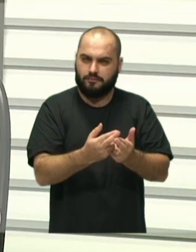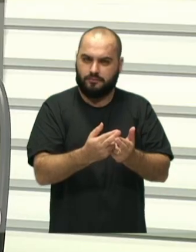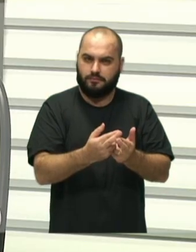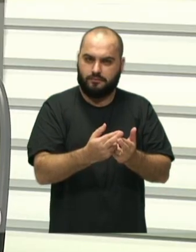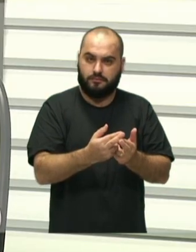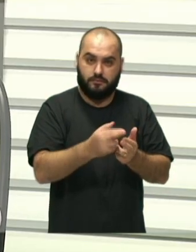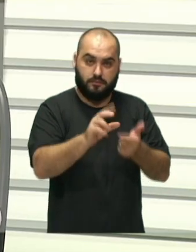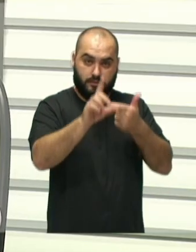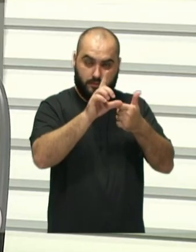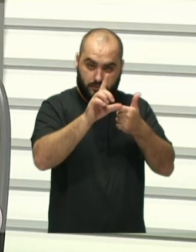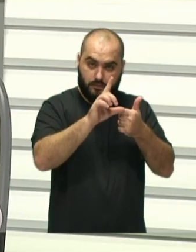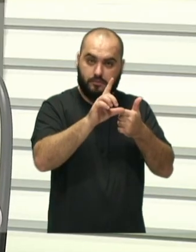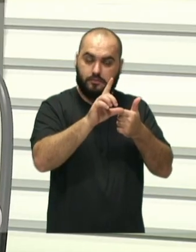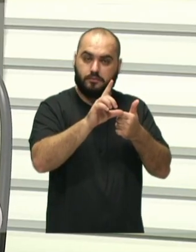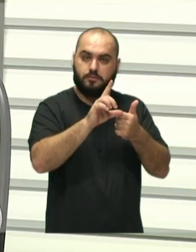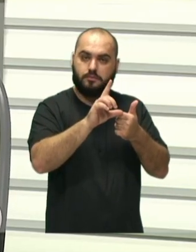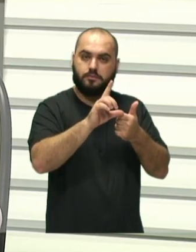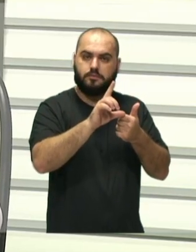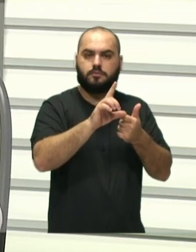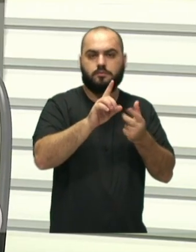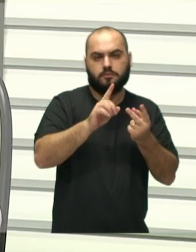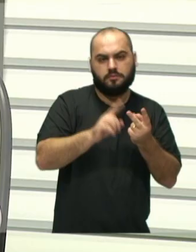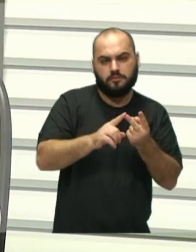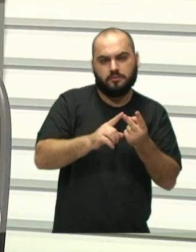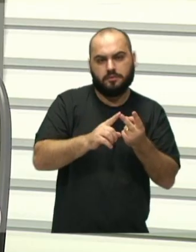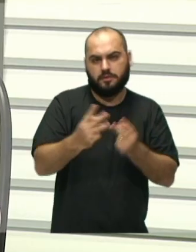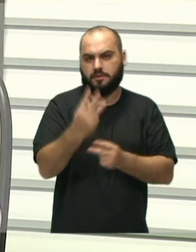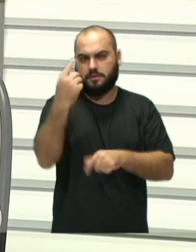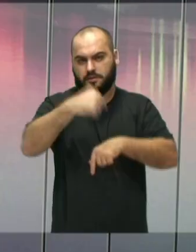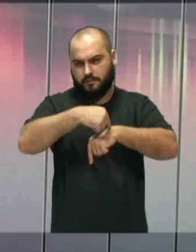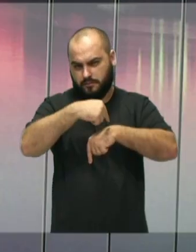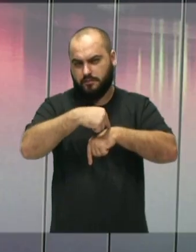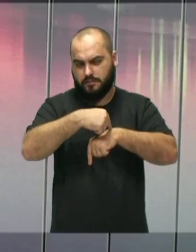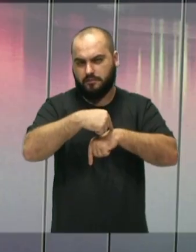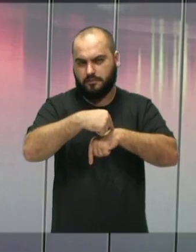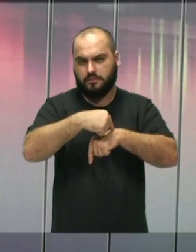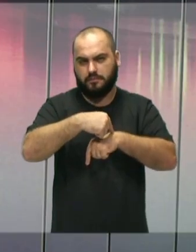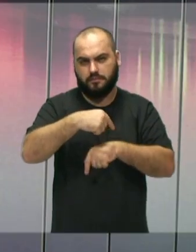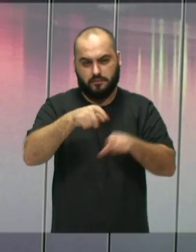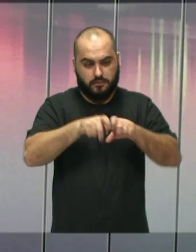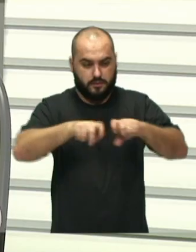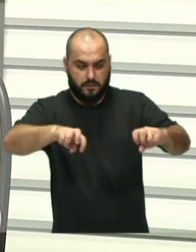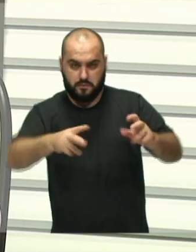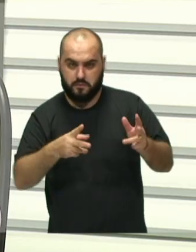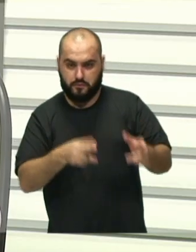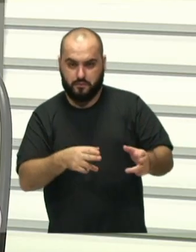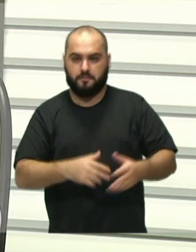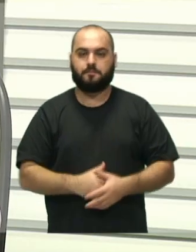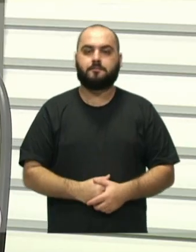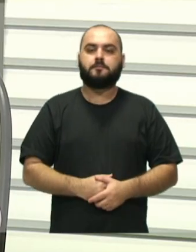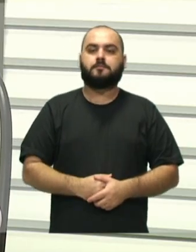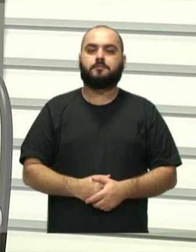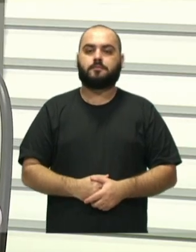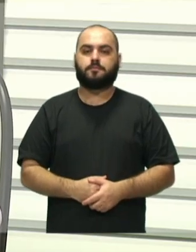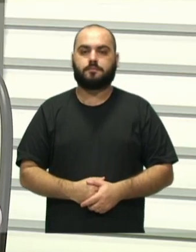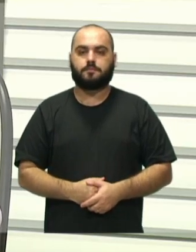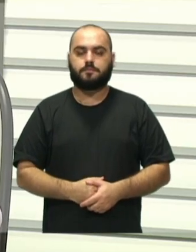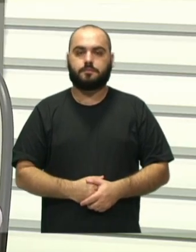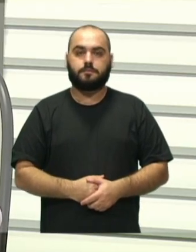da legislatura o gato no terceiro período legislativo da mesma legislatura é